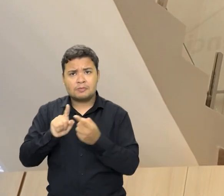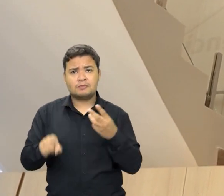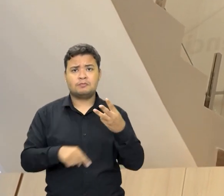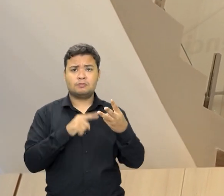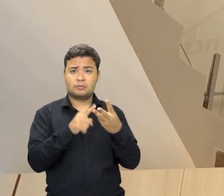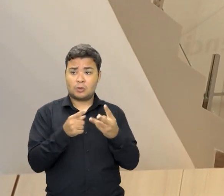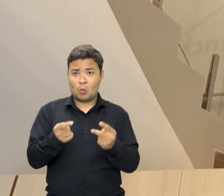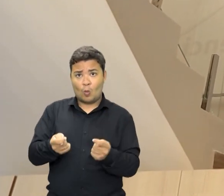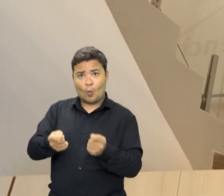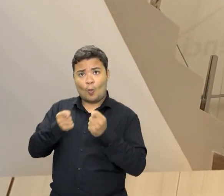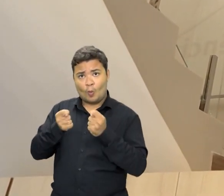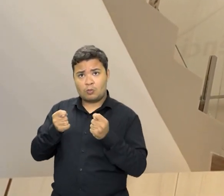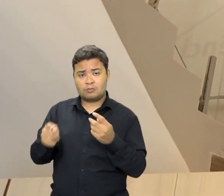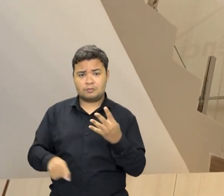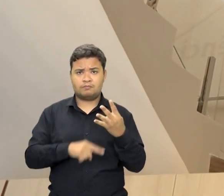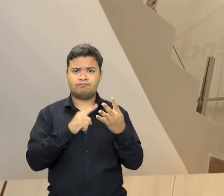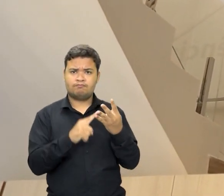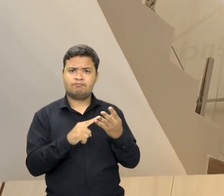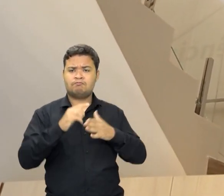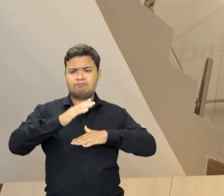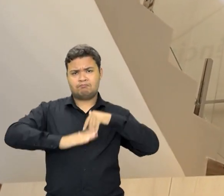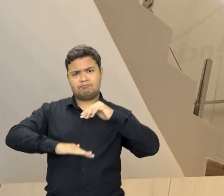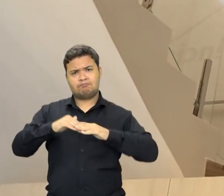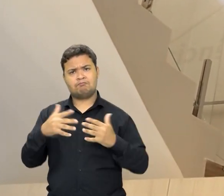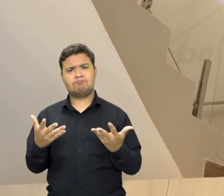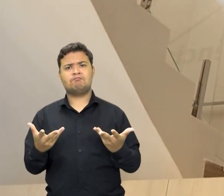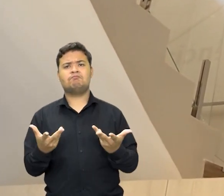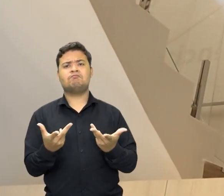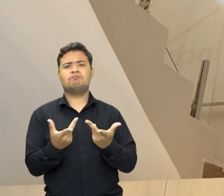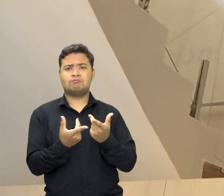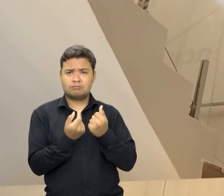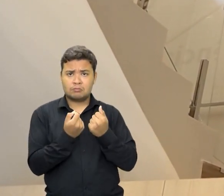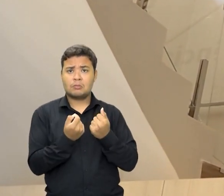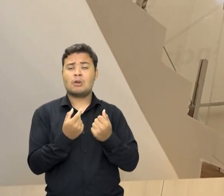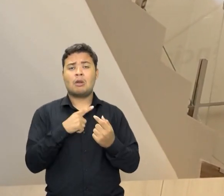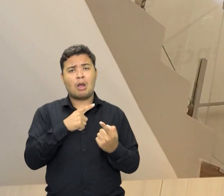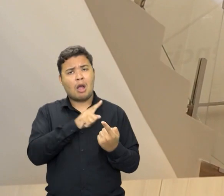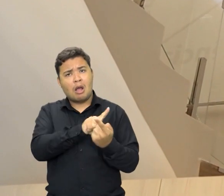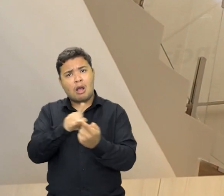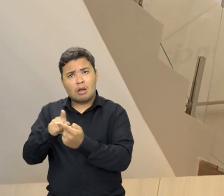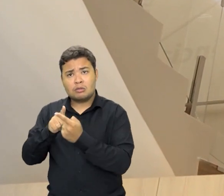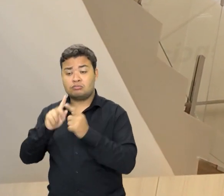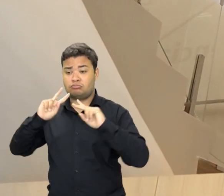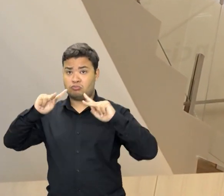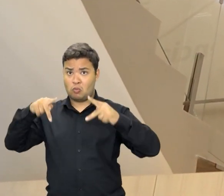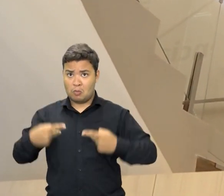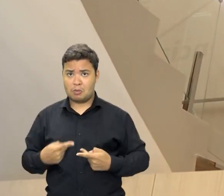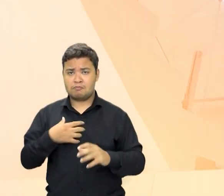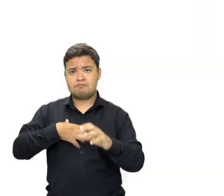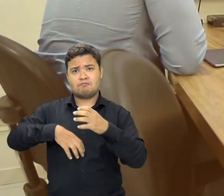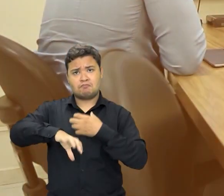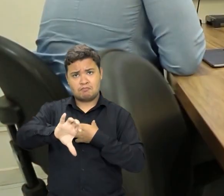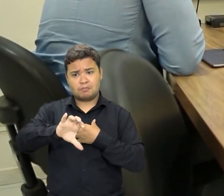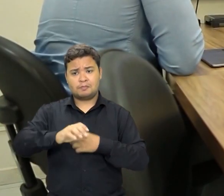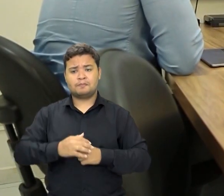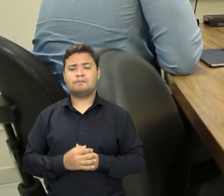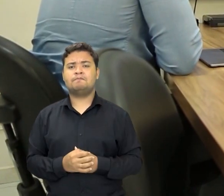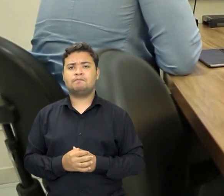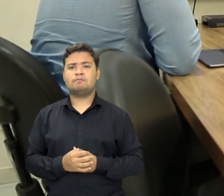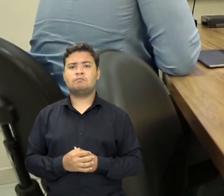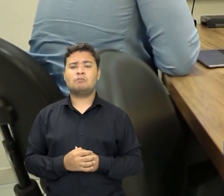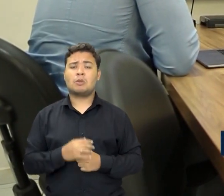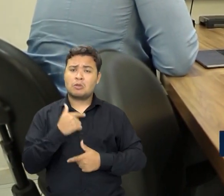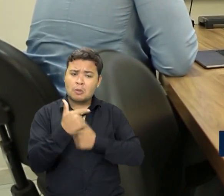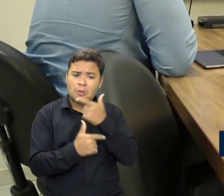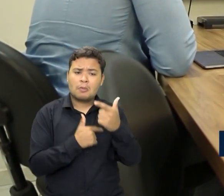assistenciais, otimização de custos, eficiência e eficácia em uma assistência humanizada. Assim, ela